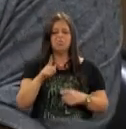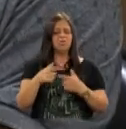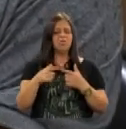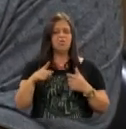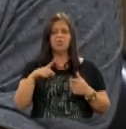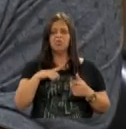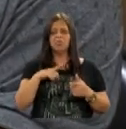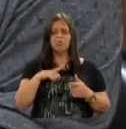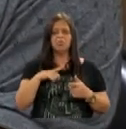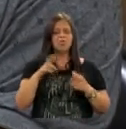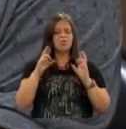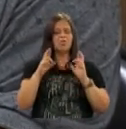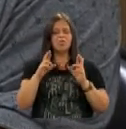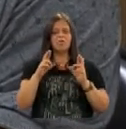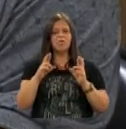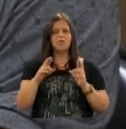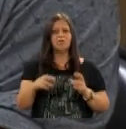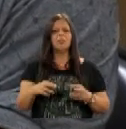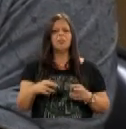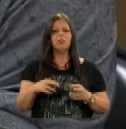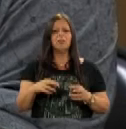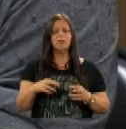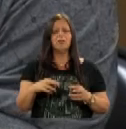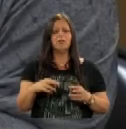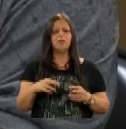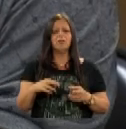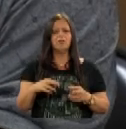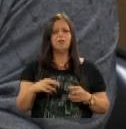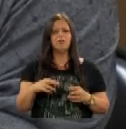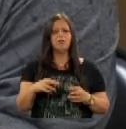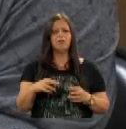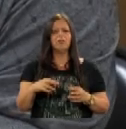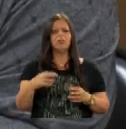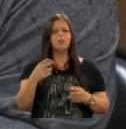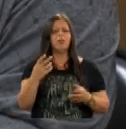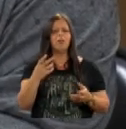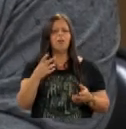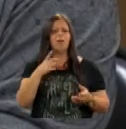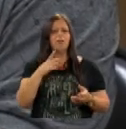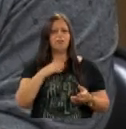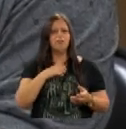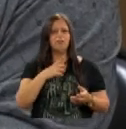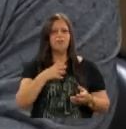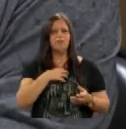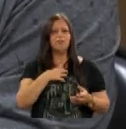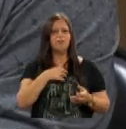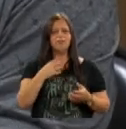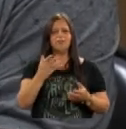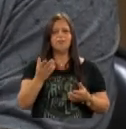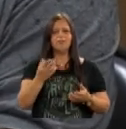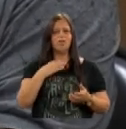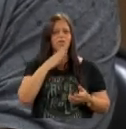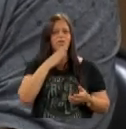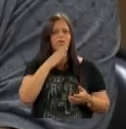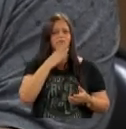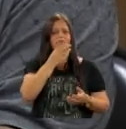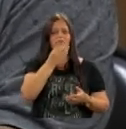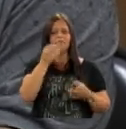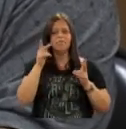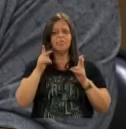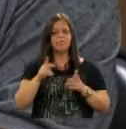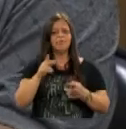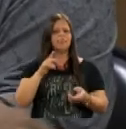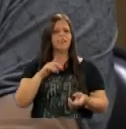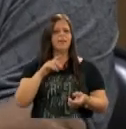eu não ia ter a esperança eu tento anos assente esporte conheço um monte